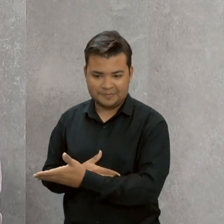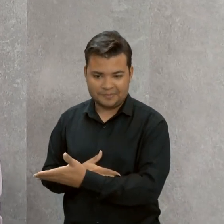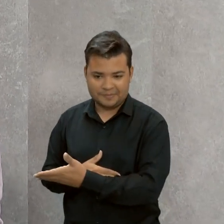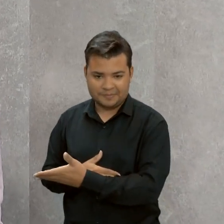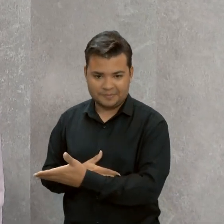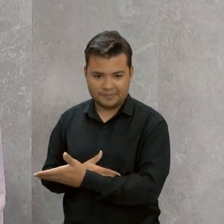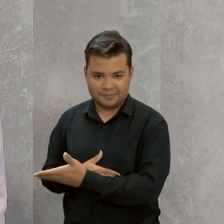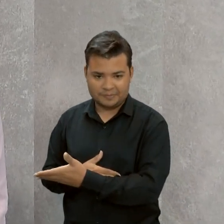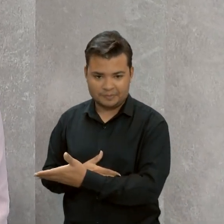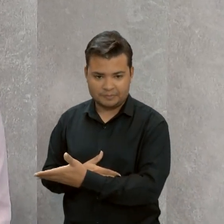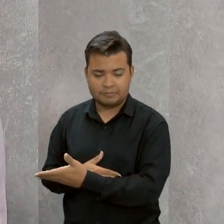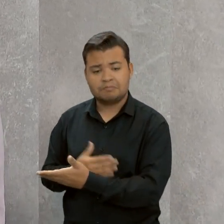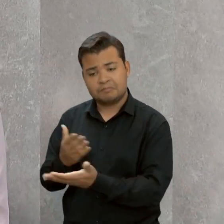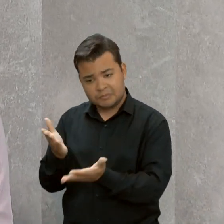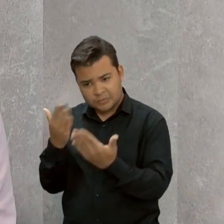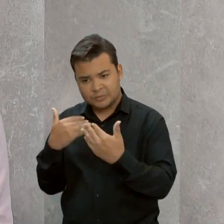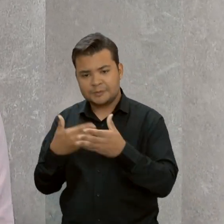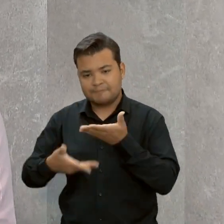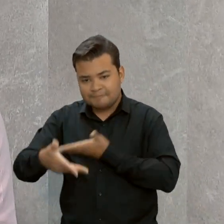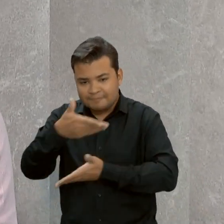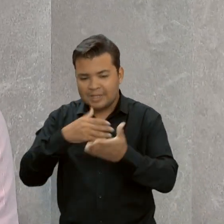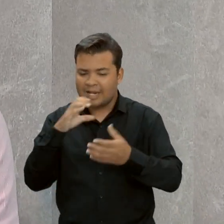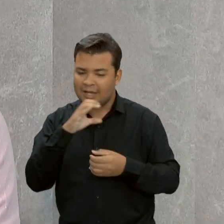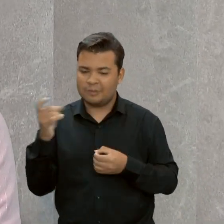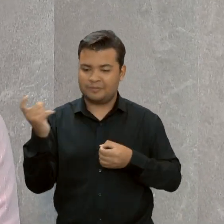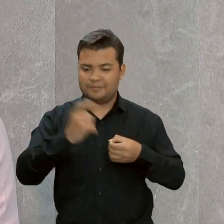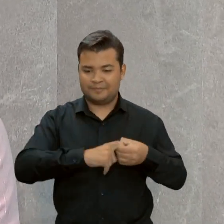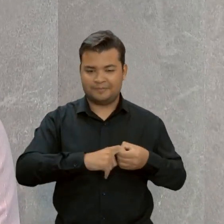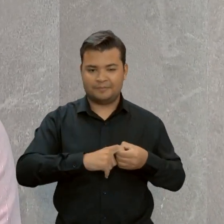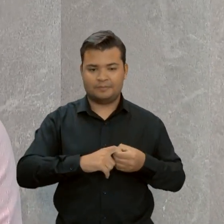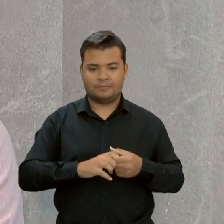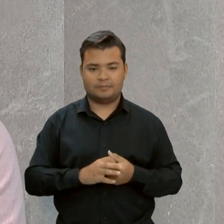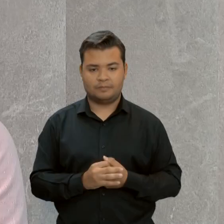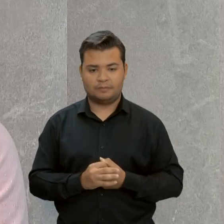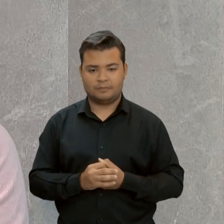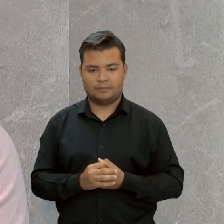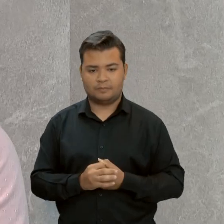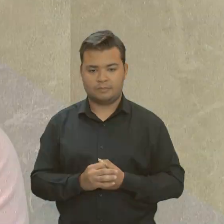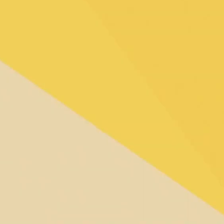62991811406. Não deixe de participar, já já a gente volta.